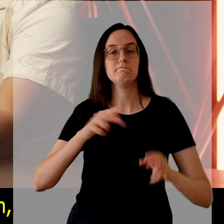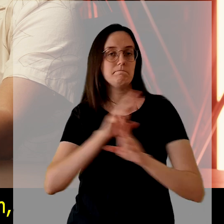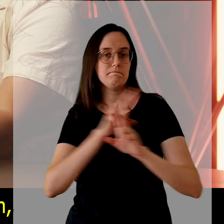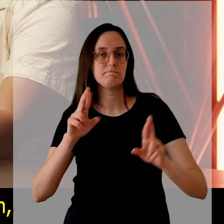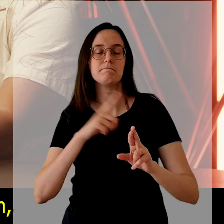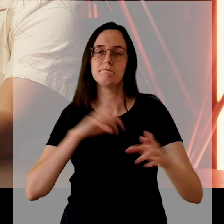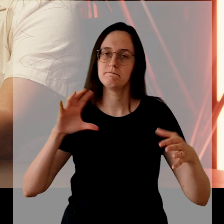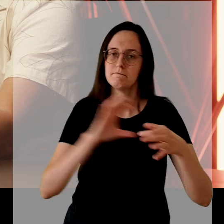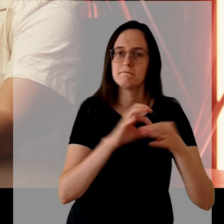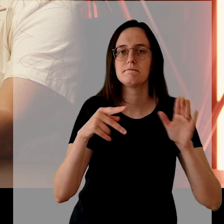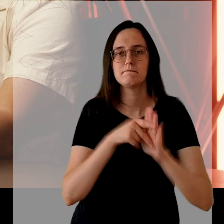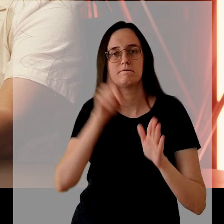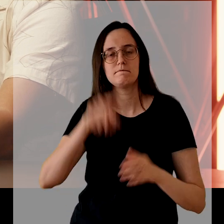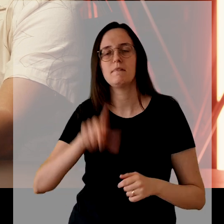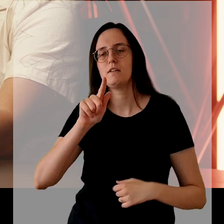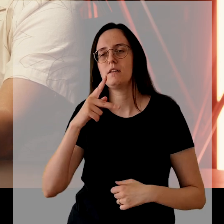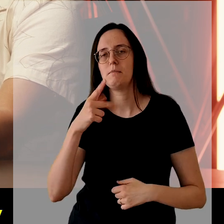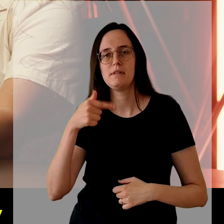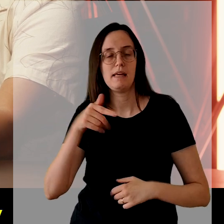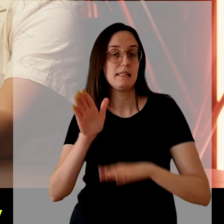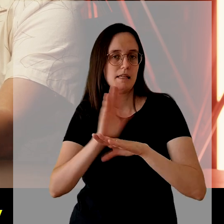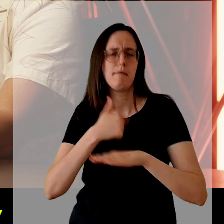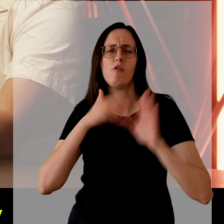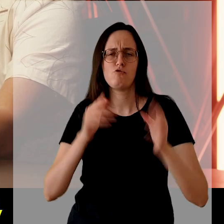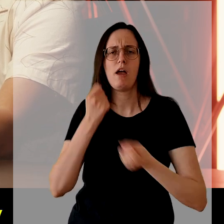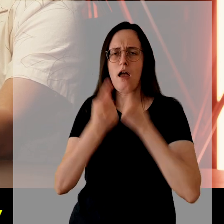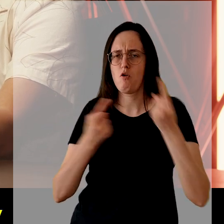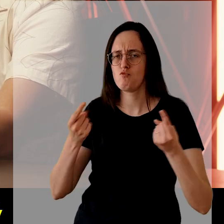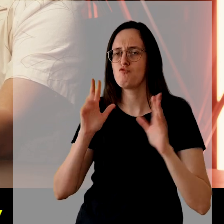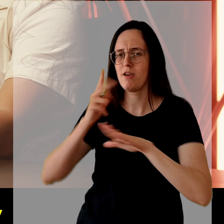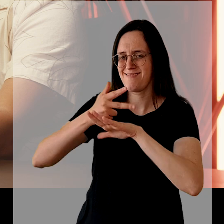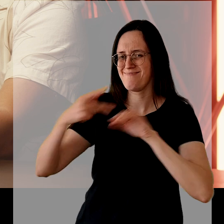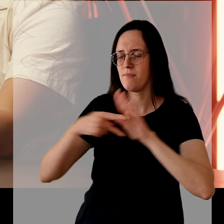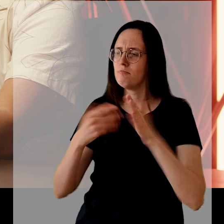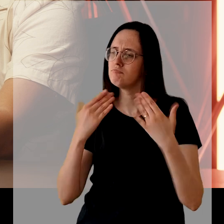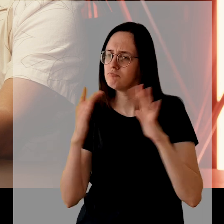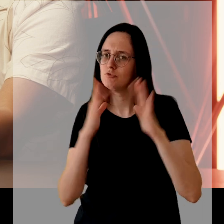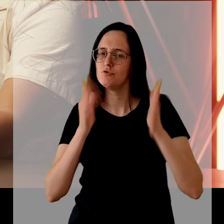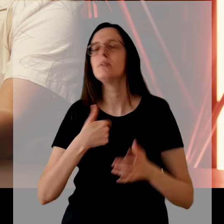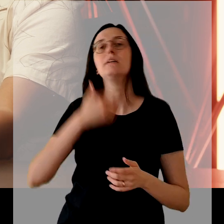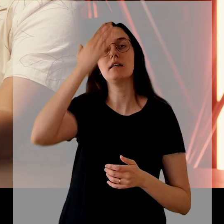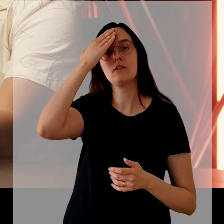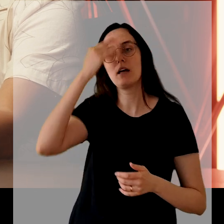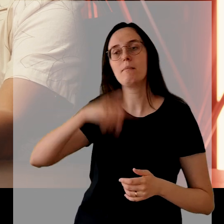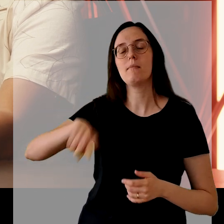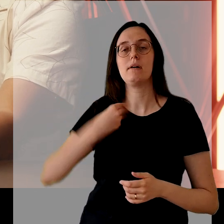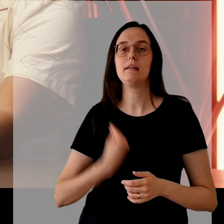tinha uma relação próxima com a produtora ali, com a GP7 Cinema, eu já tinha feito alguns filmes com eles, sabia que eles